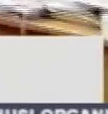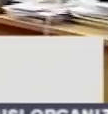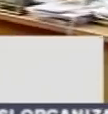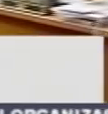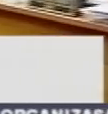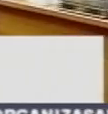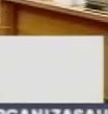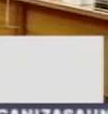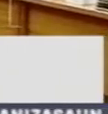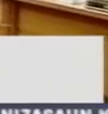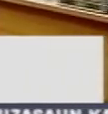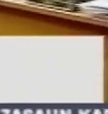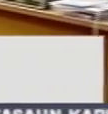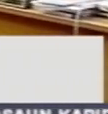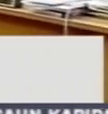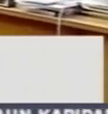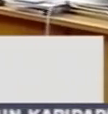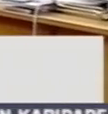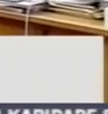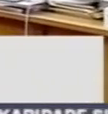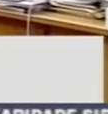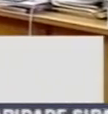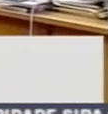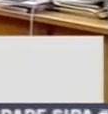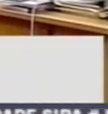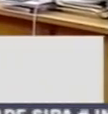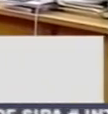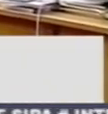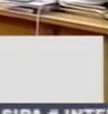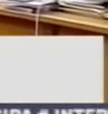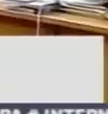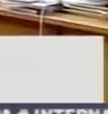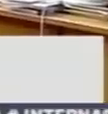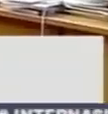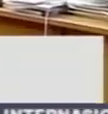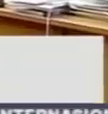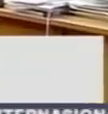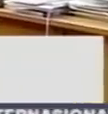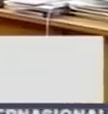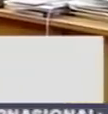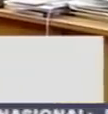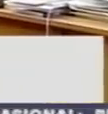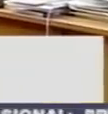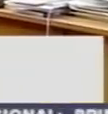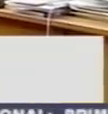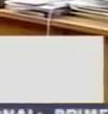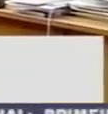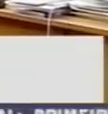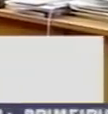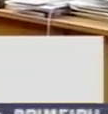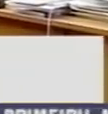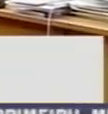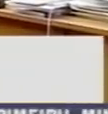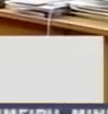senida, e ha tukutolu u lorok raik. Tambane, ami convida de te maluk Sirahoto, ito